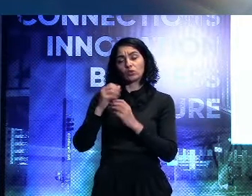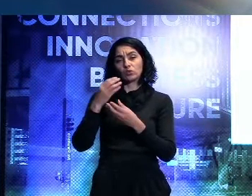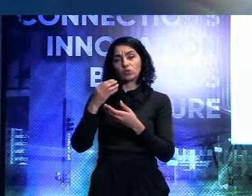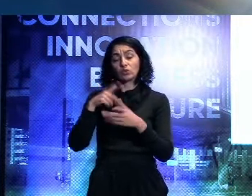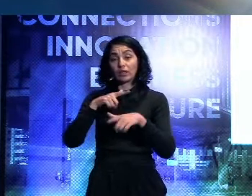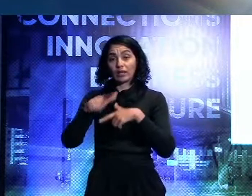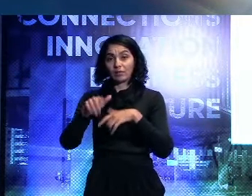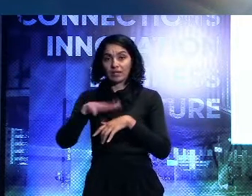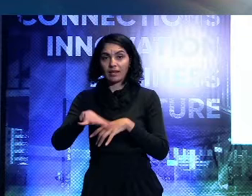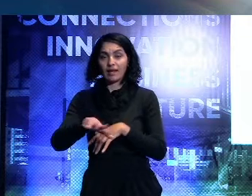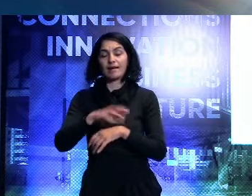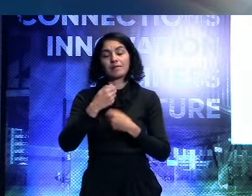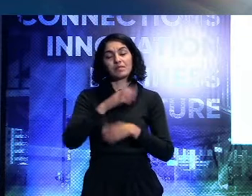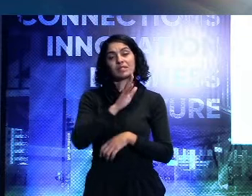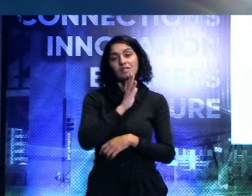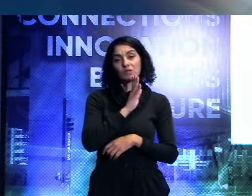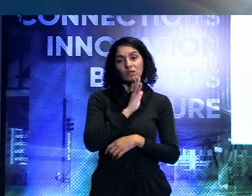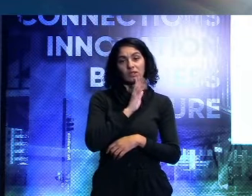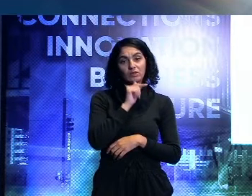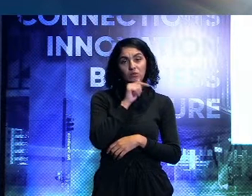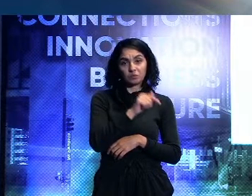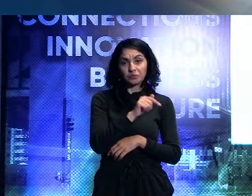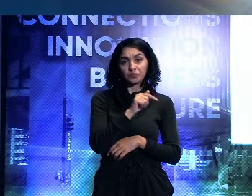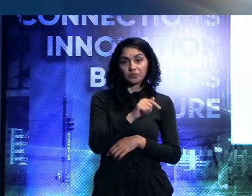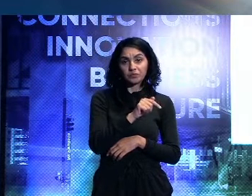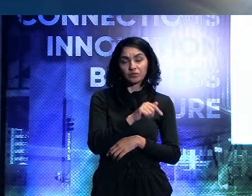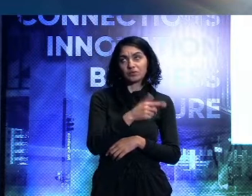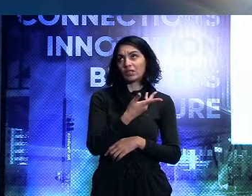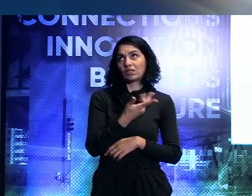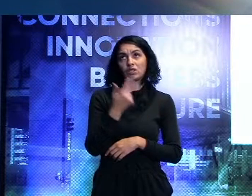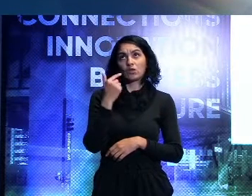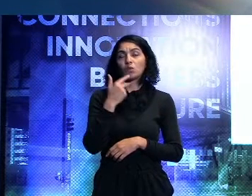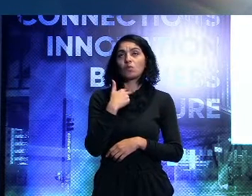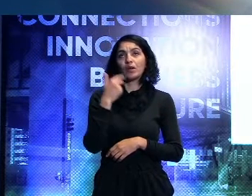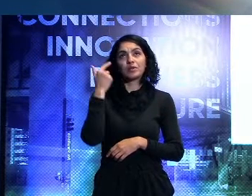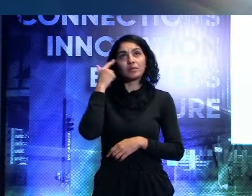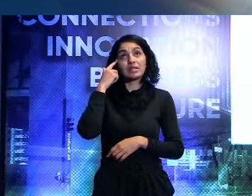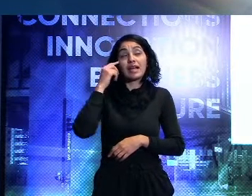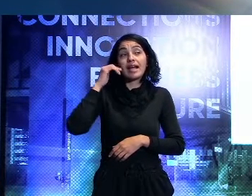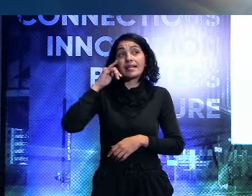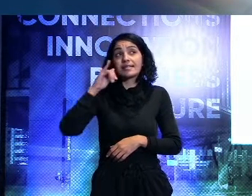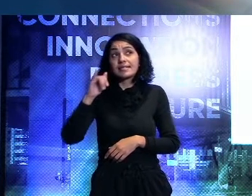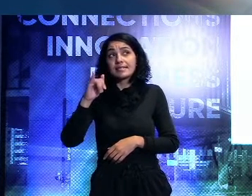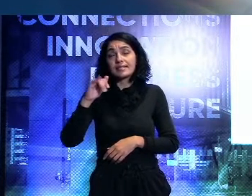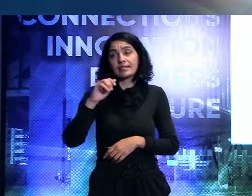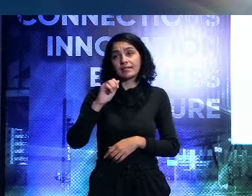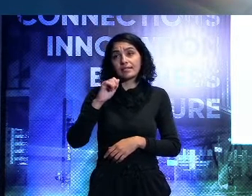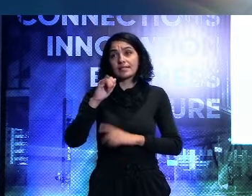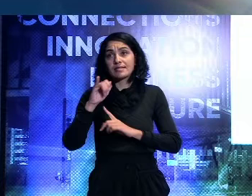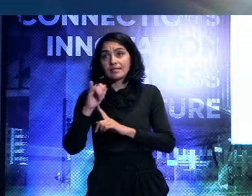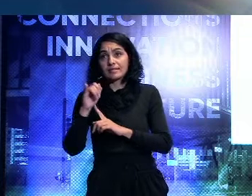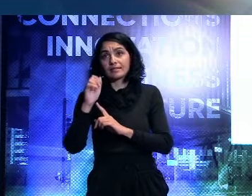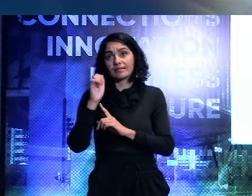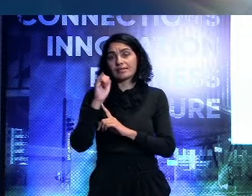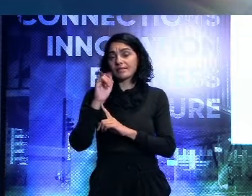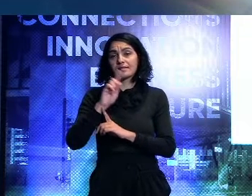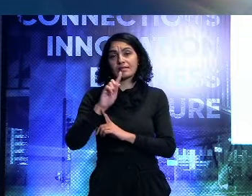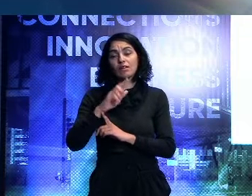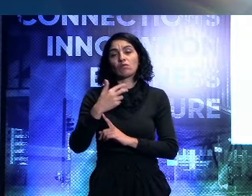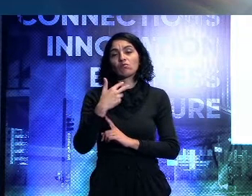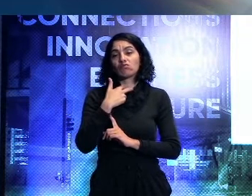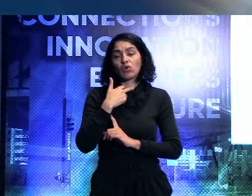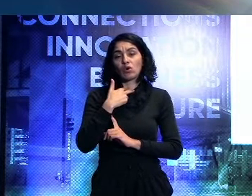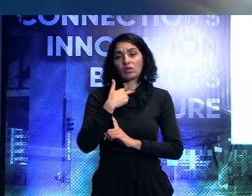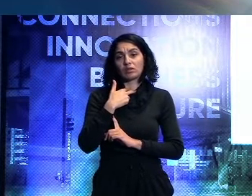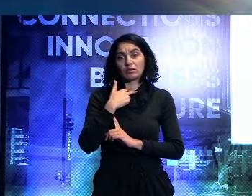conhecer. Né? Então, a gente não costuma pensar, né? E se cair o treco, e se cair aquele outro treco, e se cair aquele outro treco? Qual que é o impacto? A gente